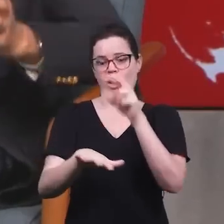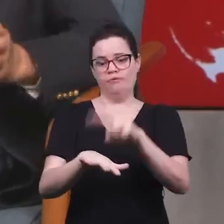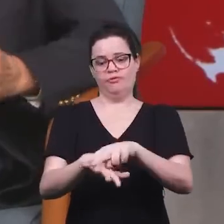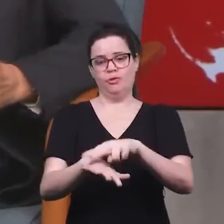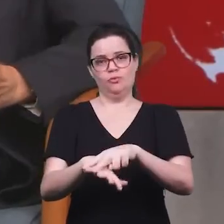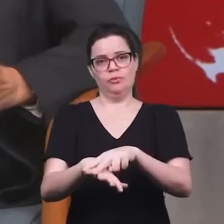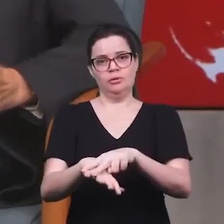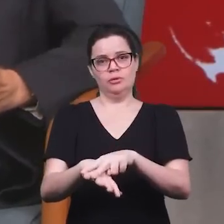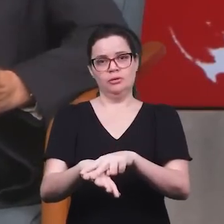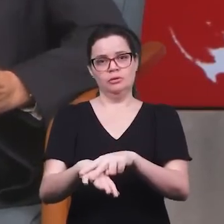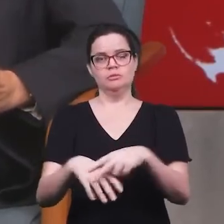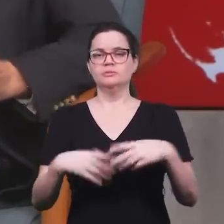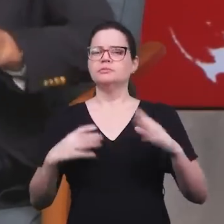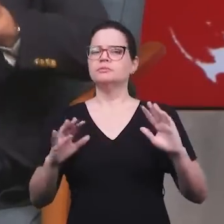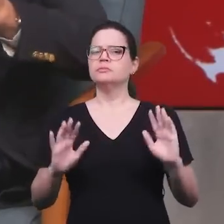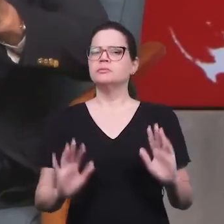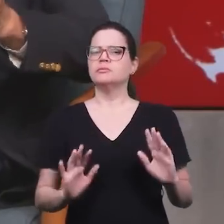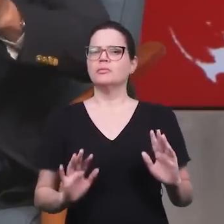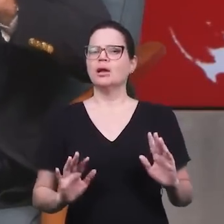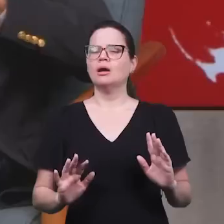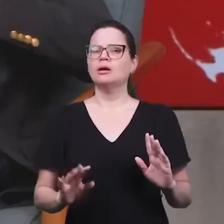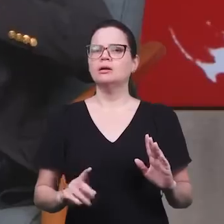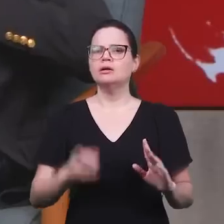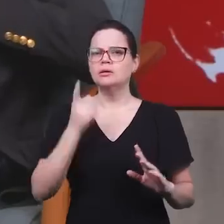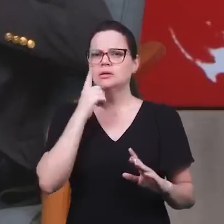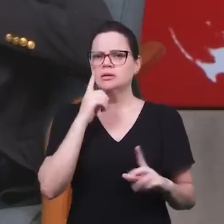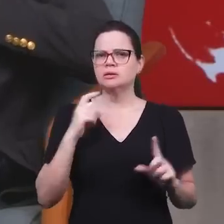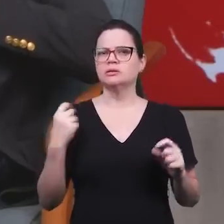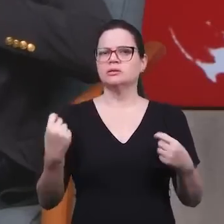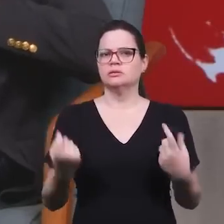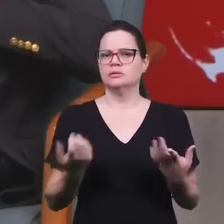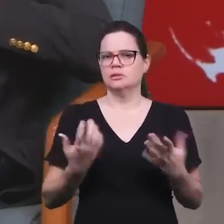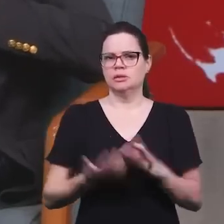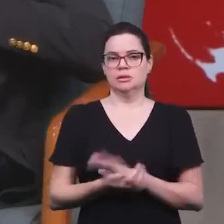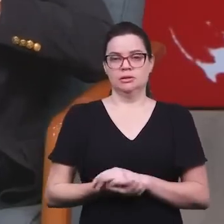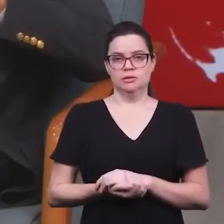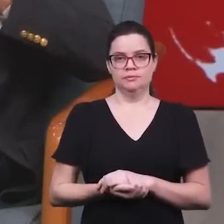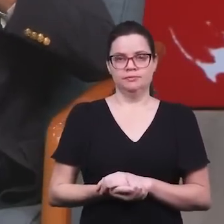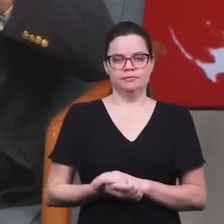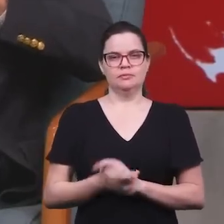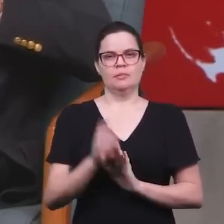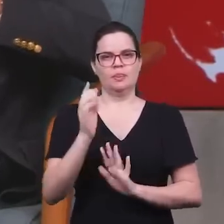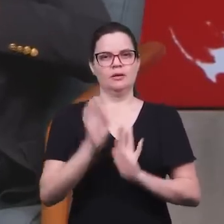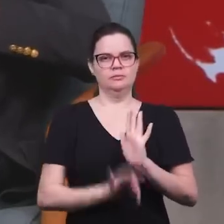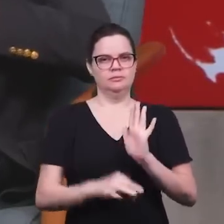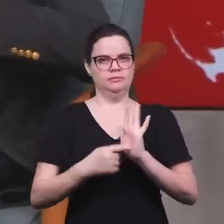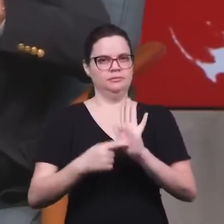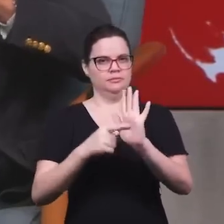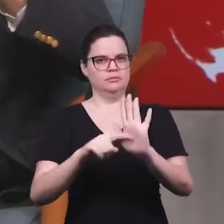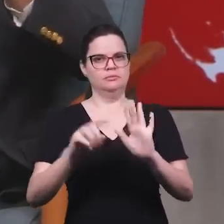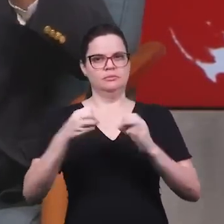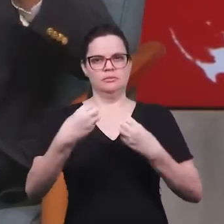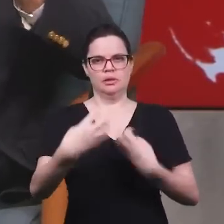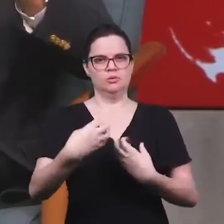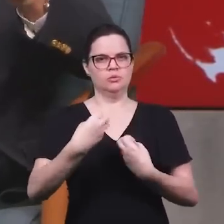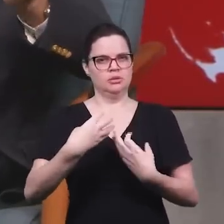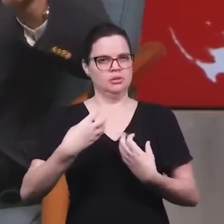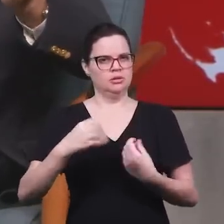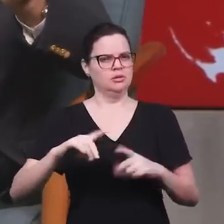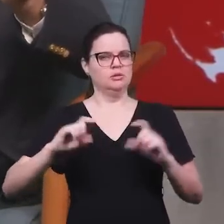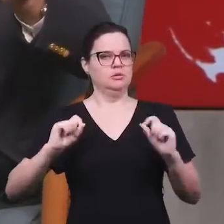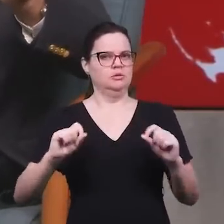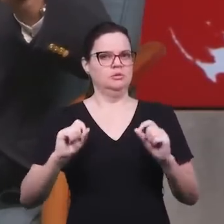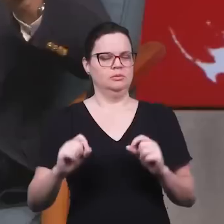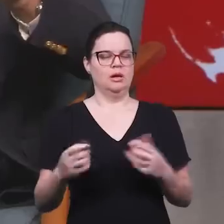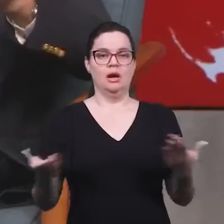será que esse texto da palavra nos ensina alguma coisa? Vamos trazer isso e